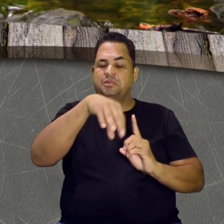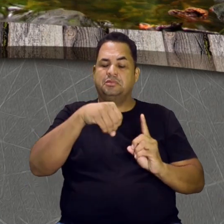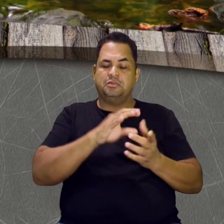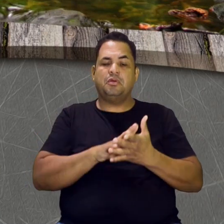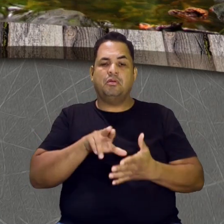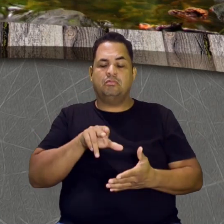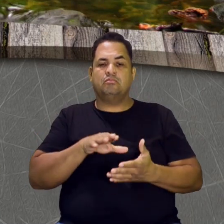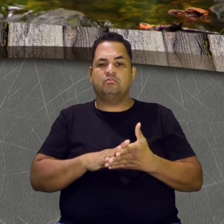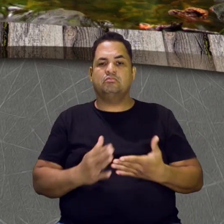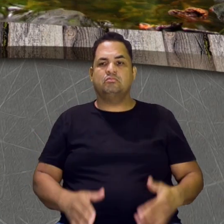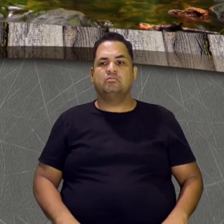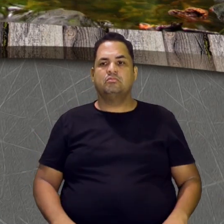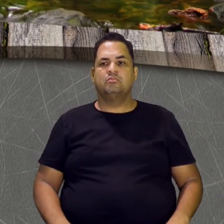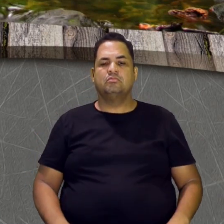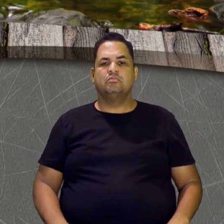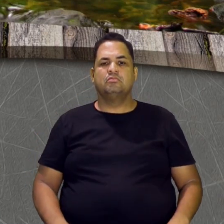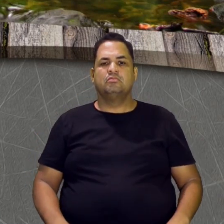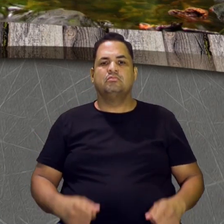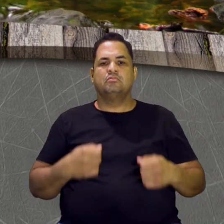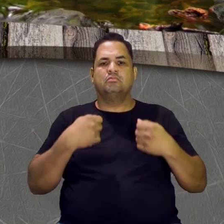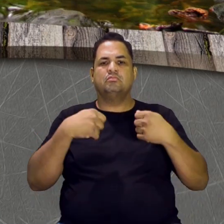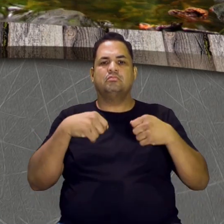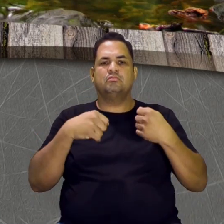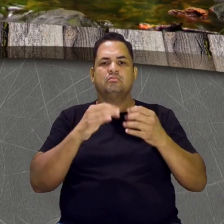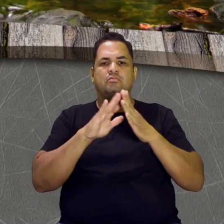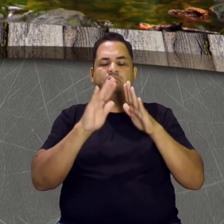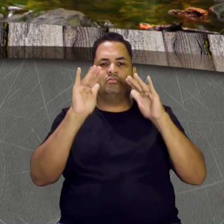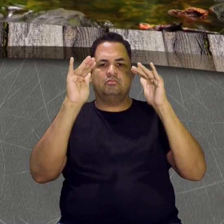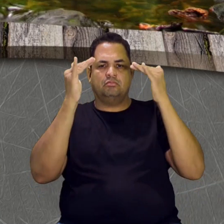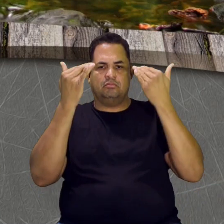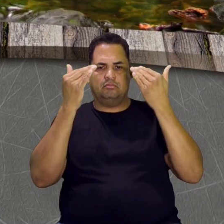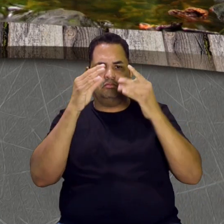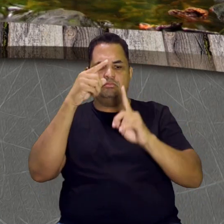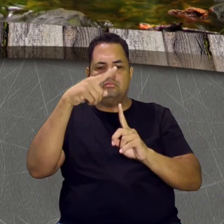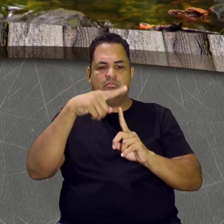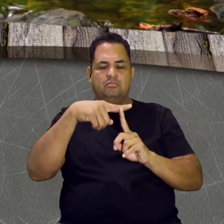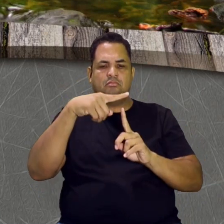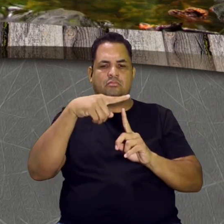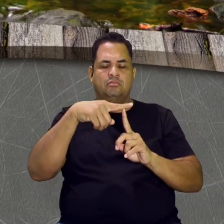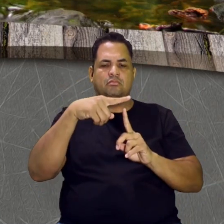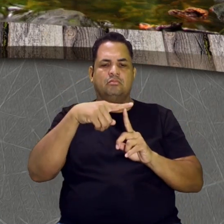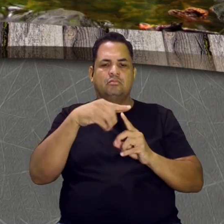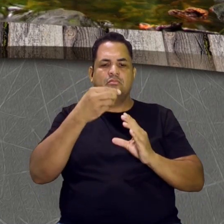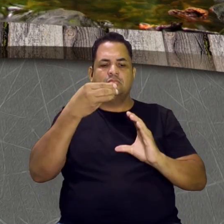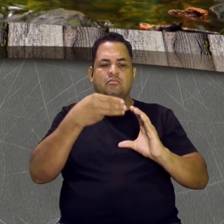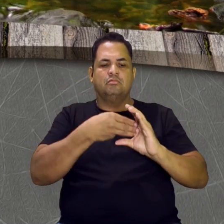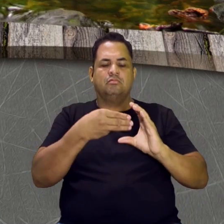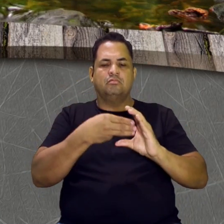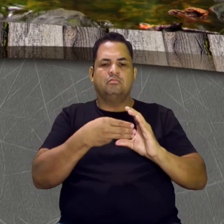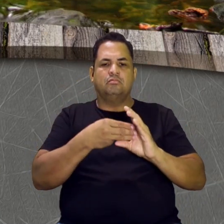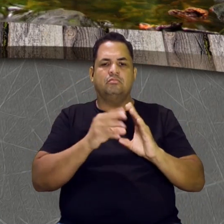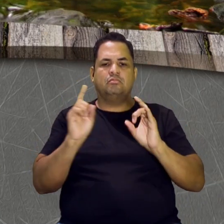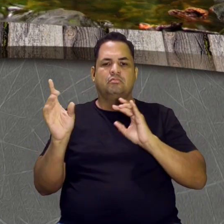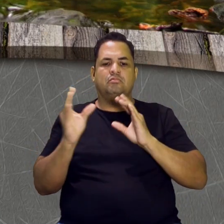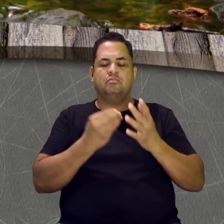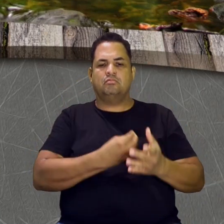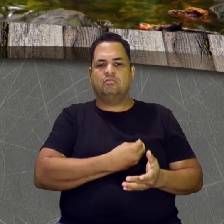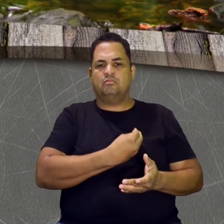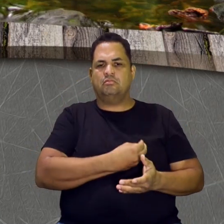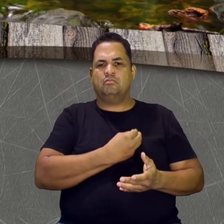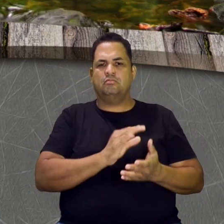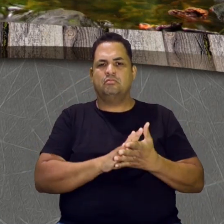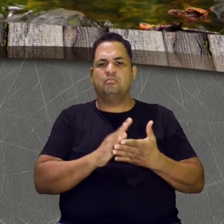também. Então, aí você precisa prestar atenção no tipo de célula que compõe esses organismos. Qual